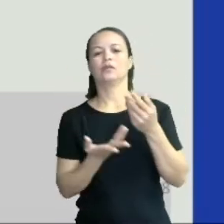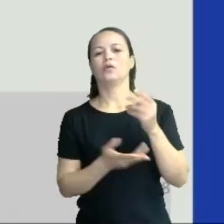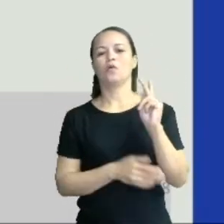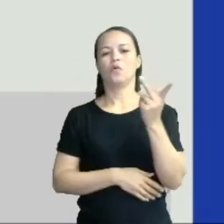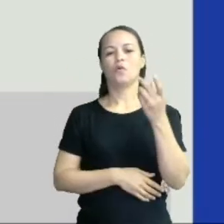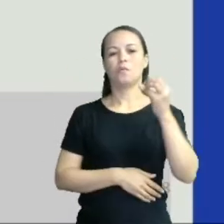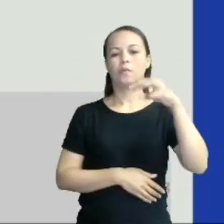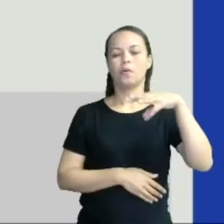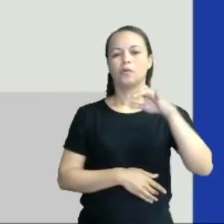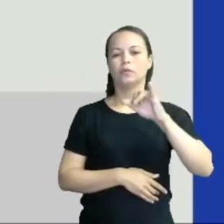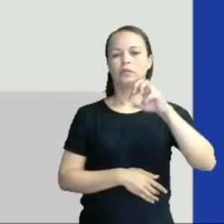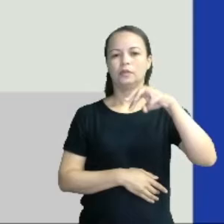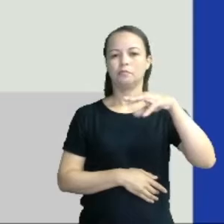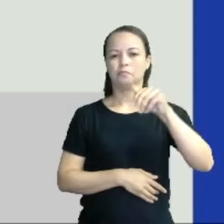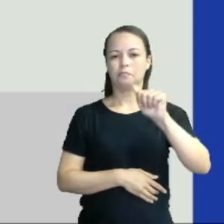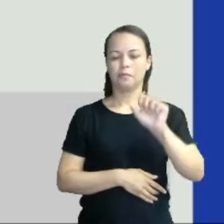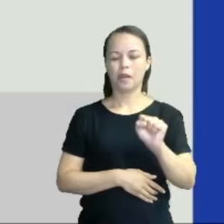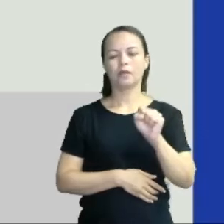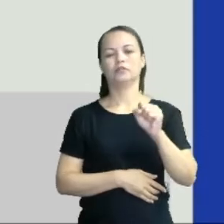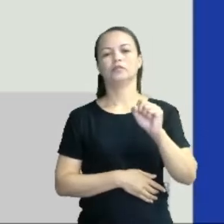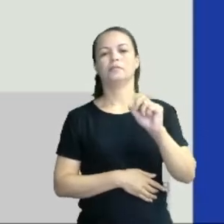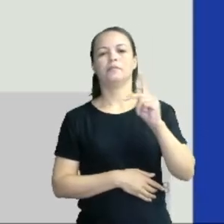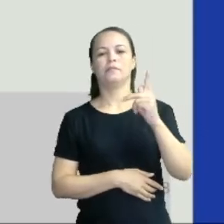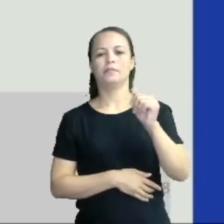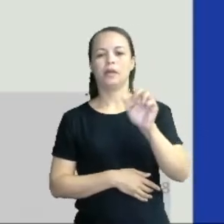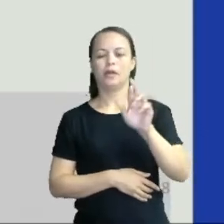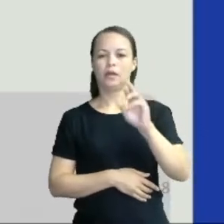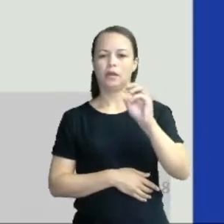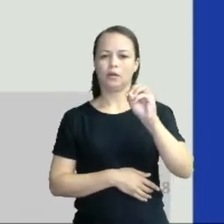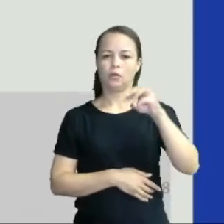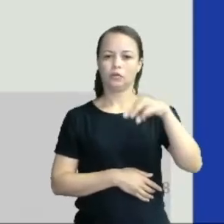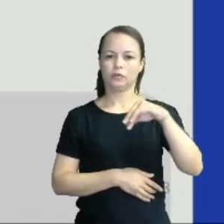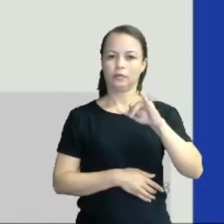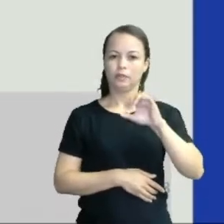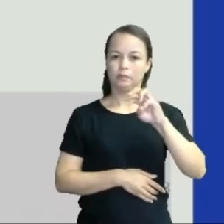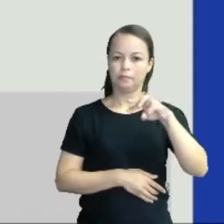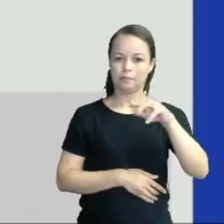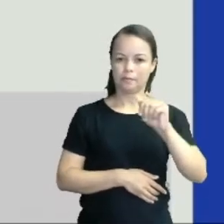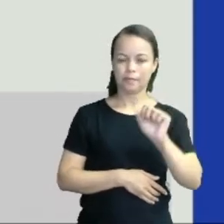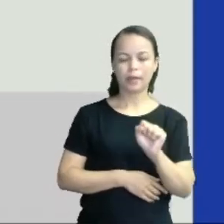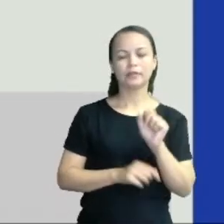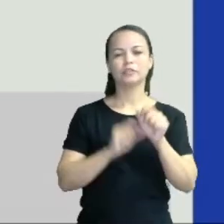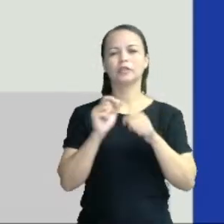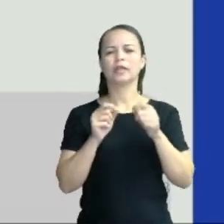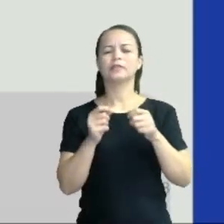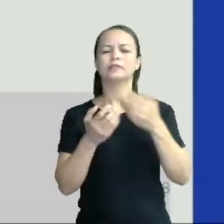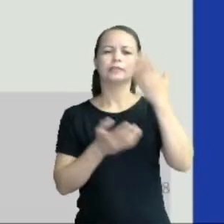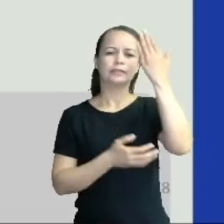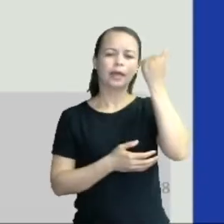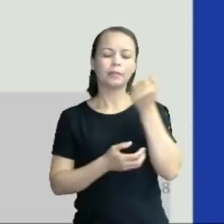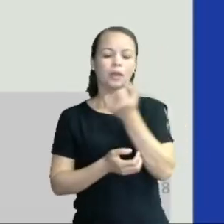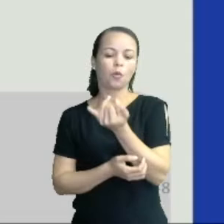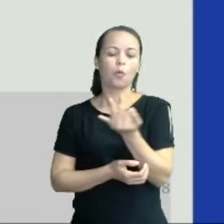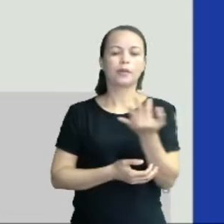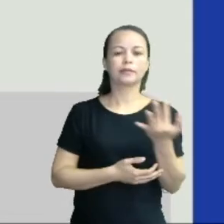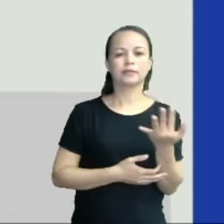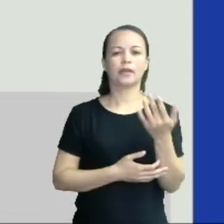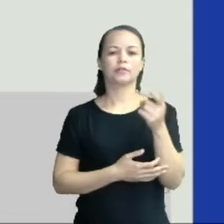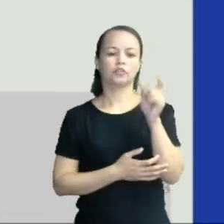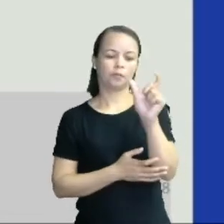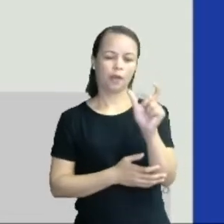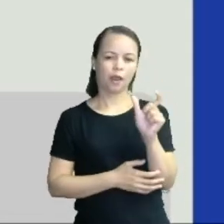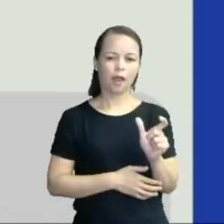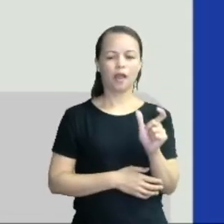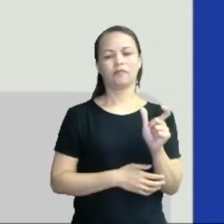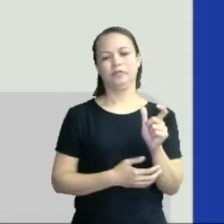dizer quantidade, averiguar a quantidade, um censo, né? Para a gente saber a quantidade de palavras